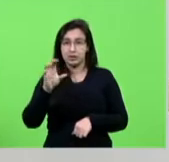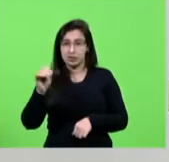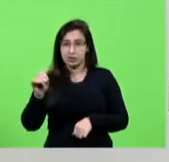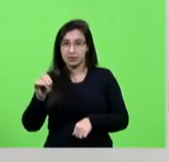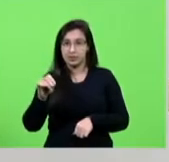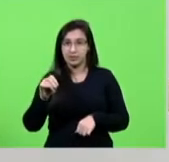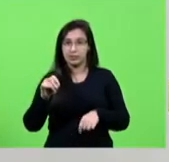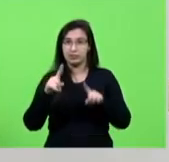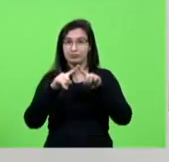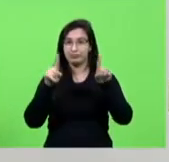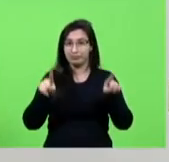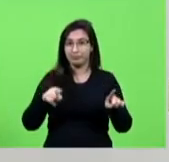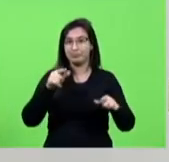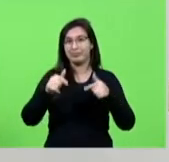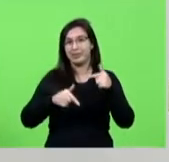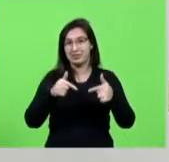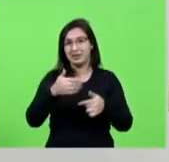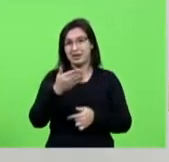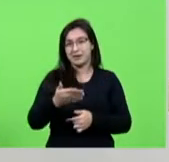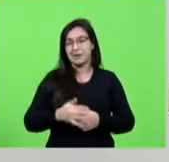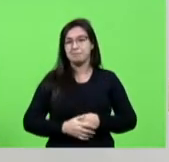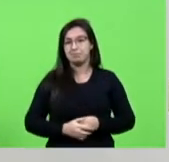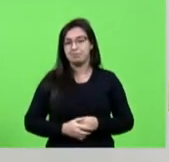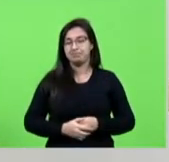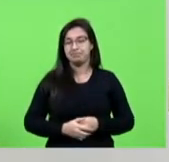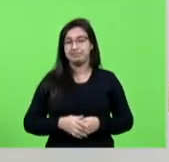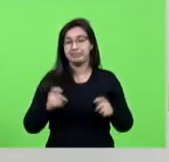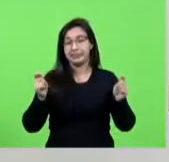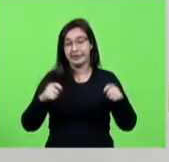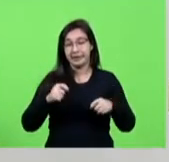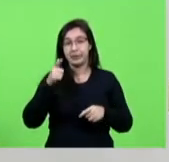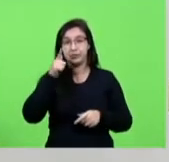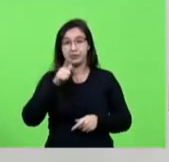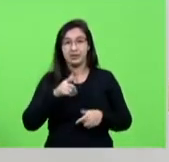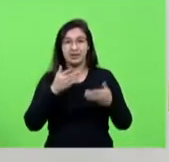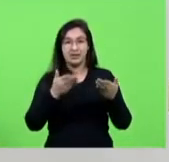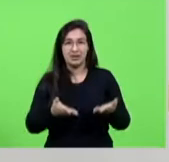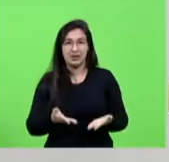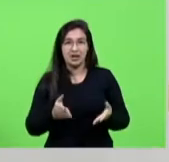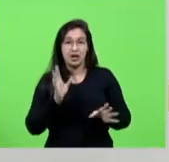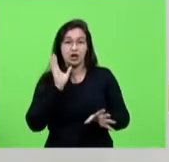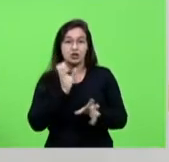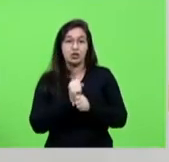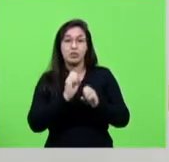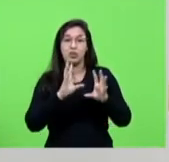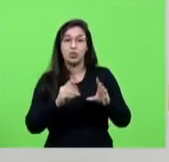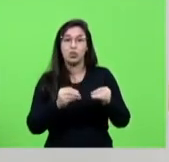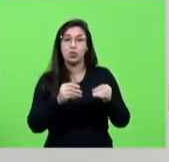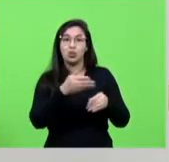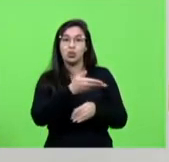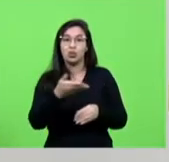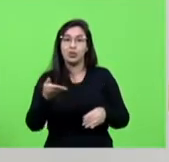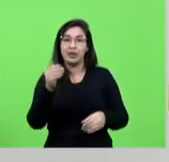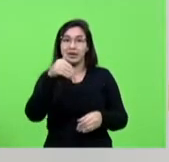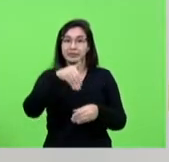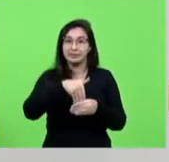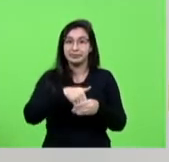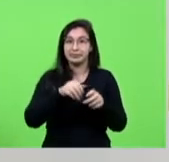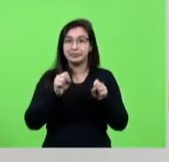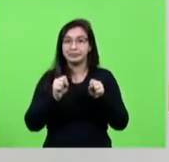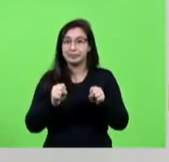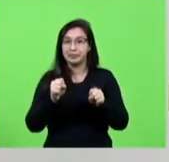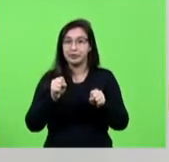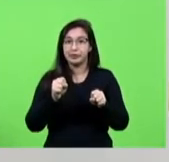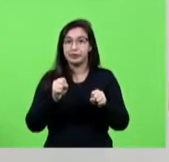Então, uma forma de você ter sob sua batuta, né, aquele capital eleitoral, talvez seria uma dessa. Todo mundo embaixo da sombra da Prefeitura de